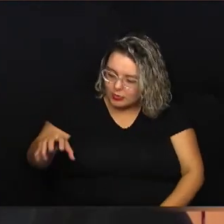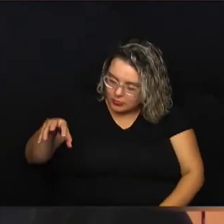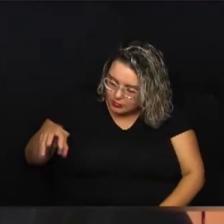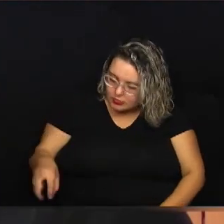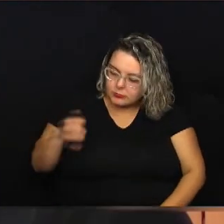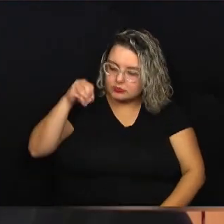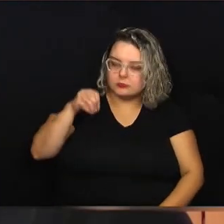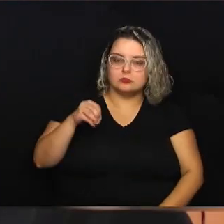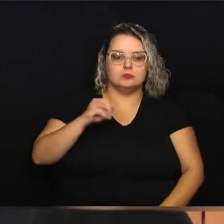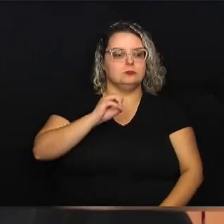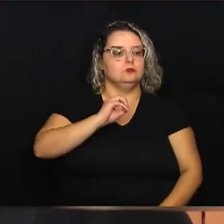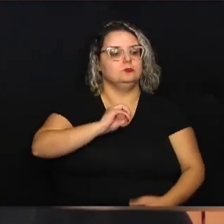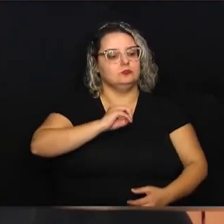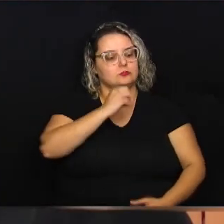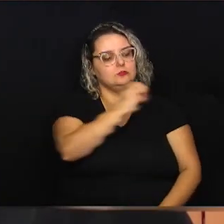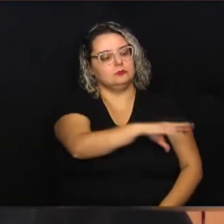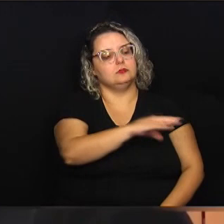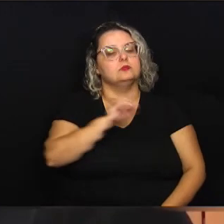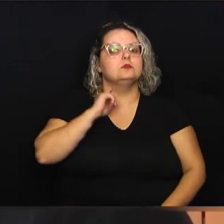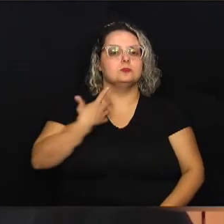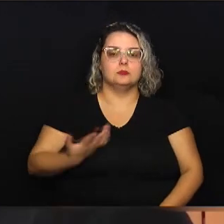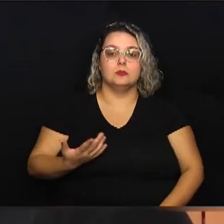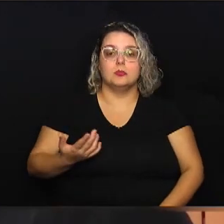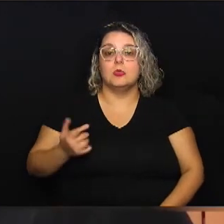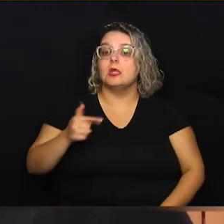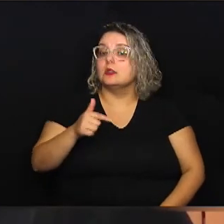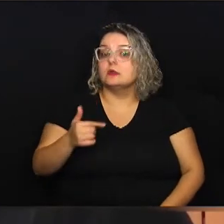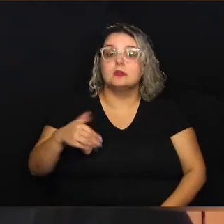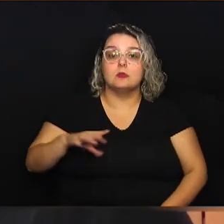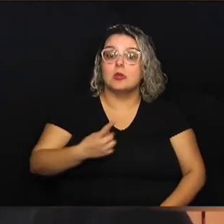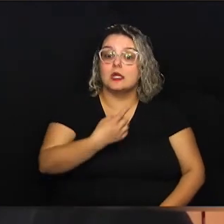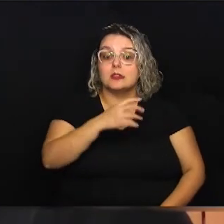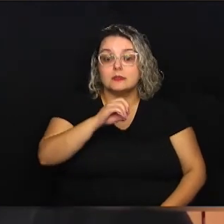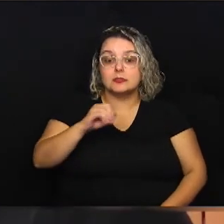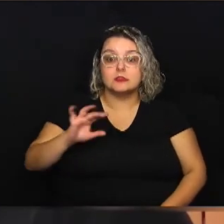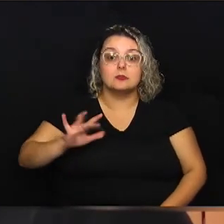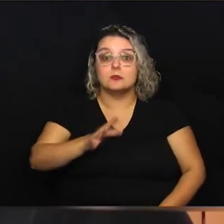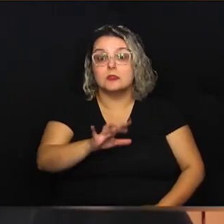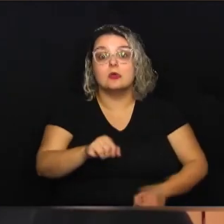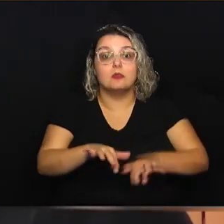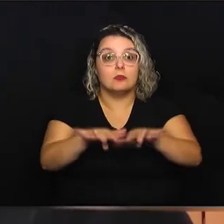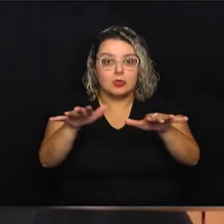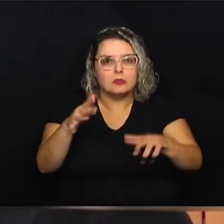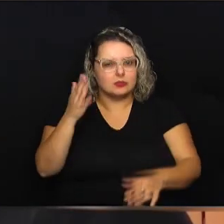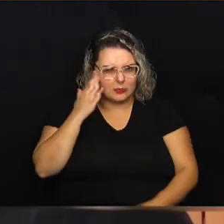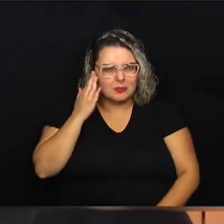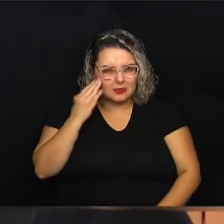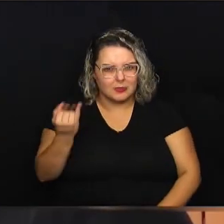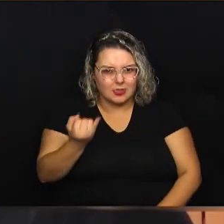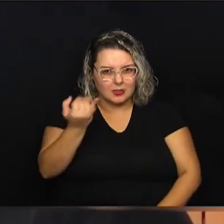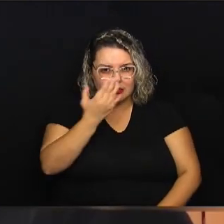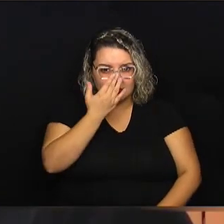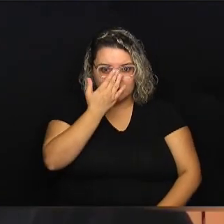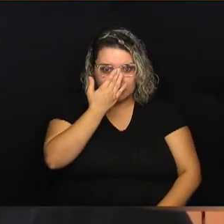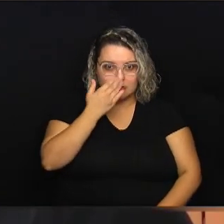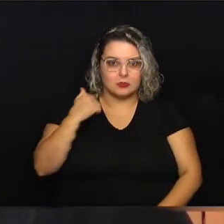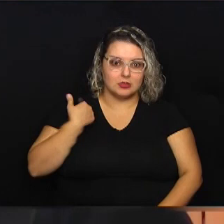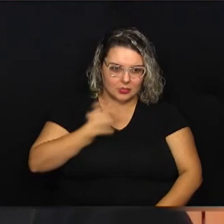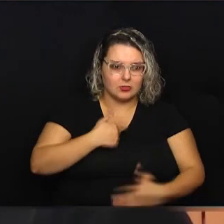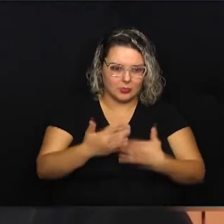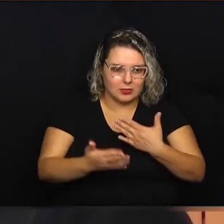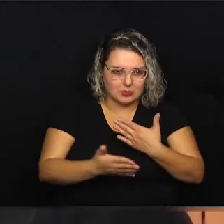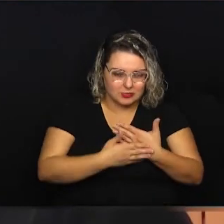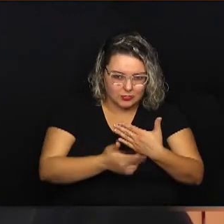talvez eu consiga fazer a diferença de não ter mais 100 mosquitos voando por aí. Entendem a importância da nossa ação?